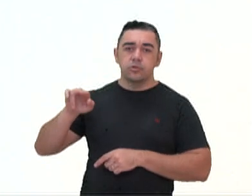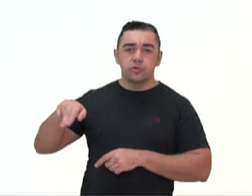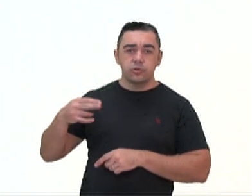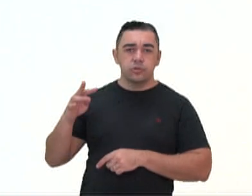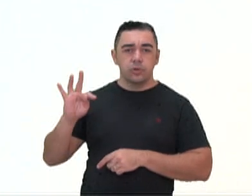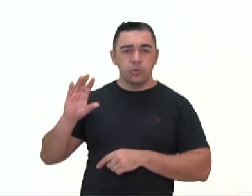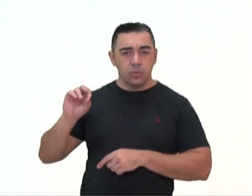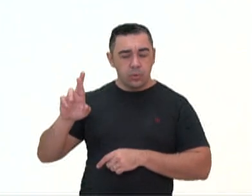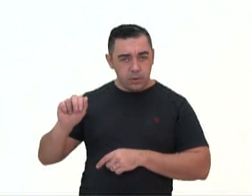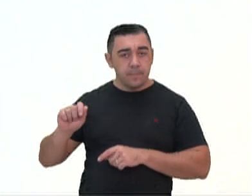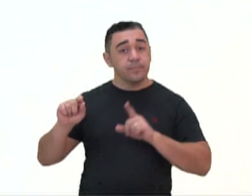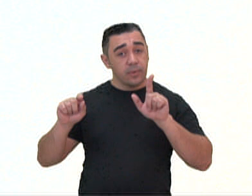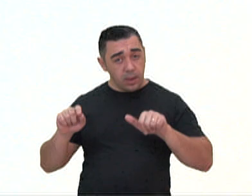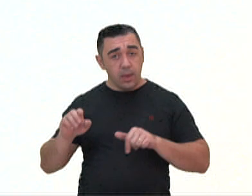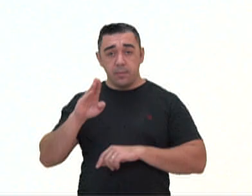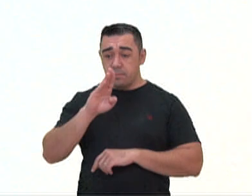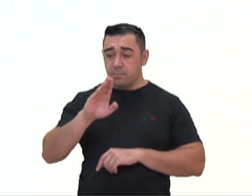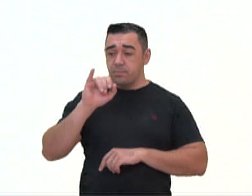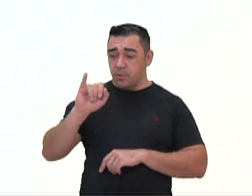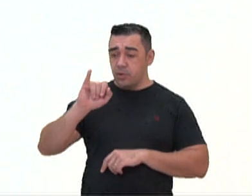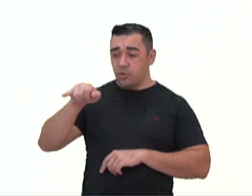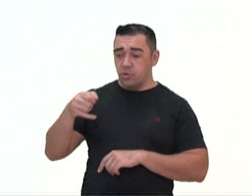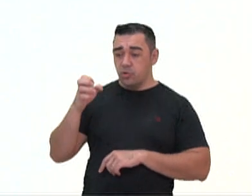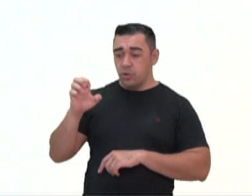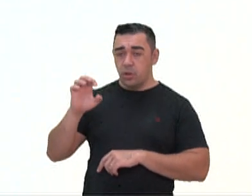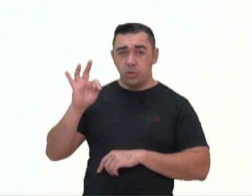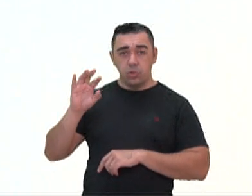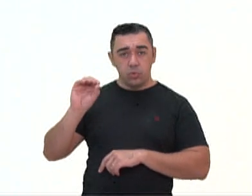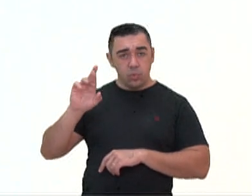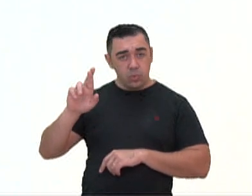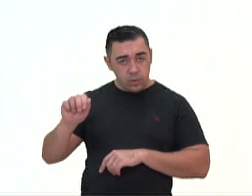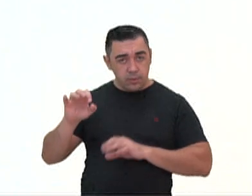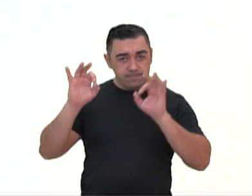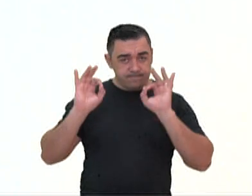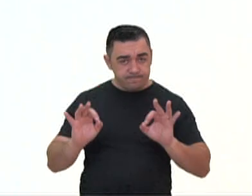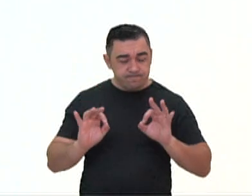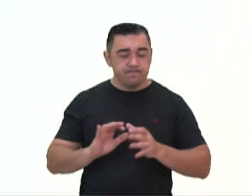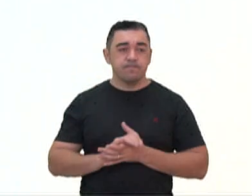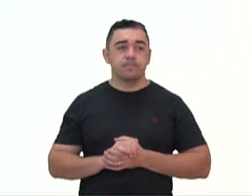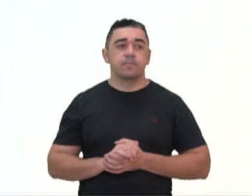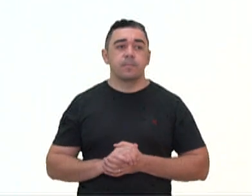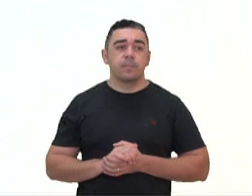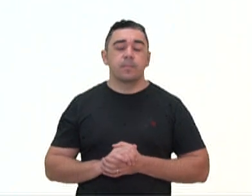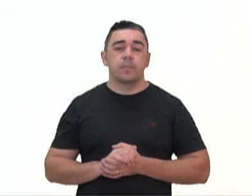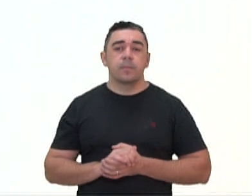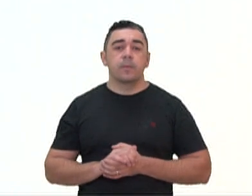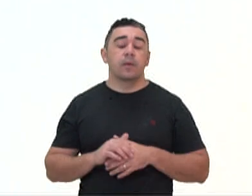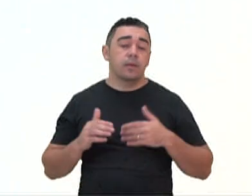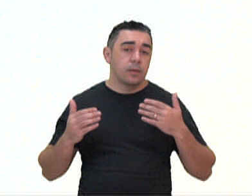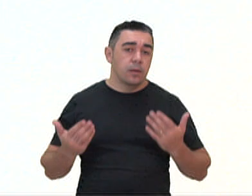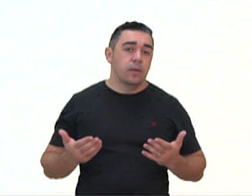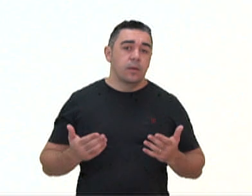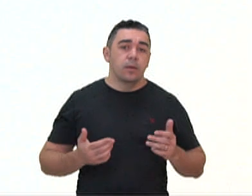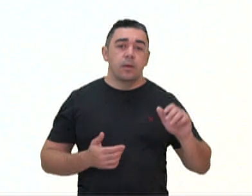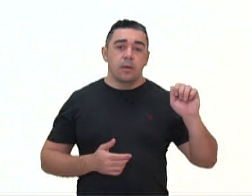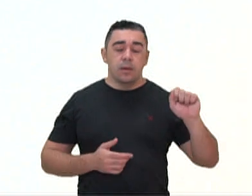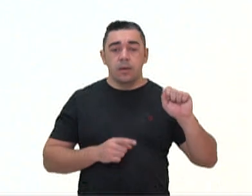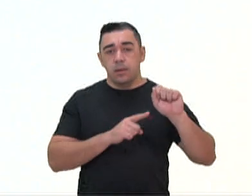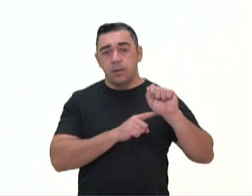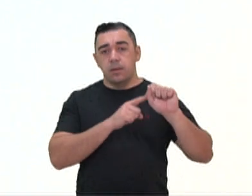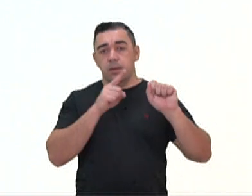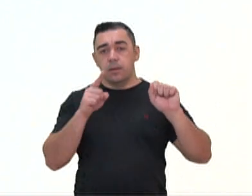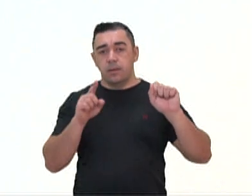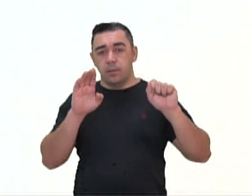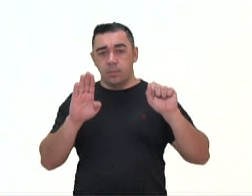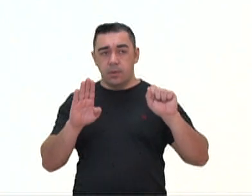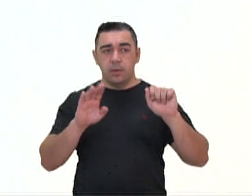uma função bijetora, tem que ser as duas ao mesmo tempo para ser bijetora. Então, de A para B,